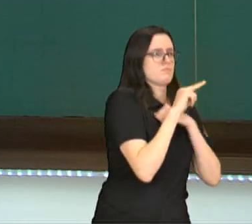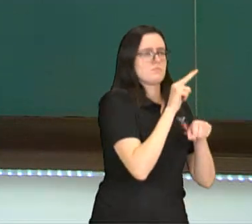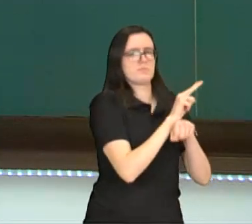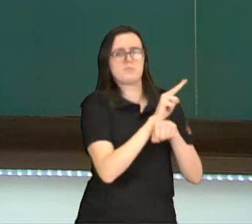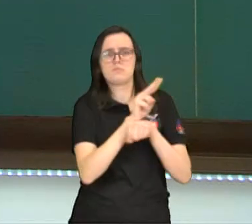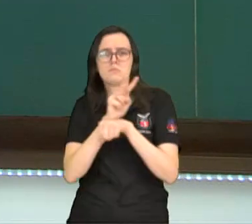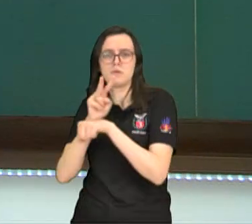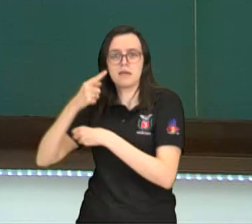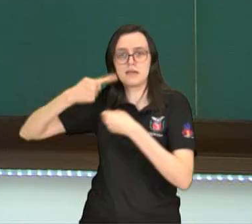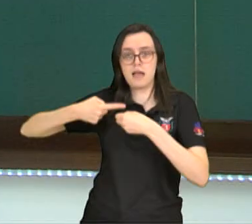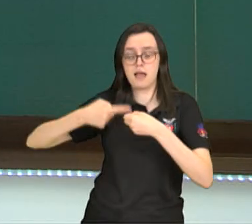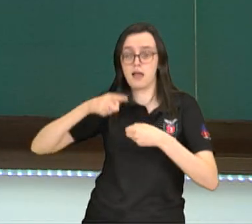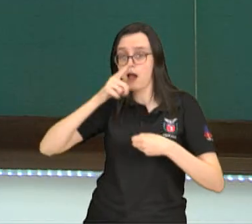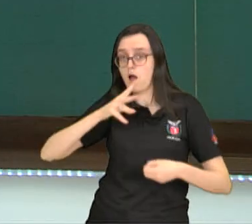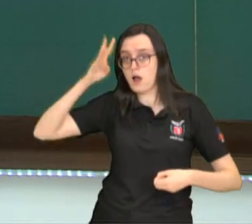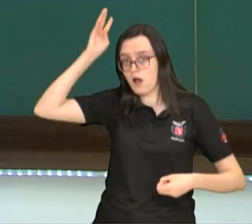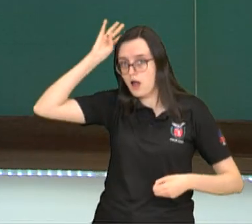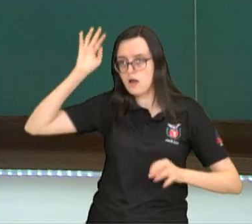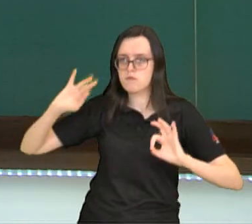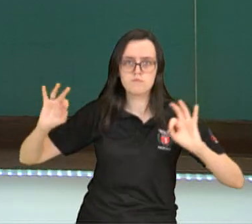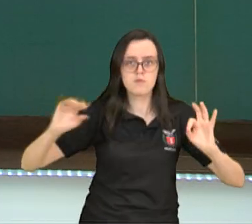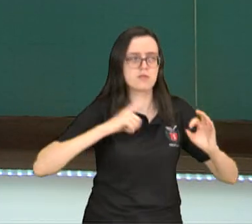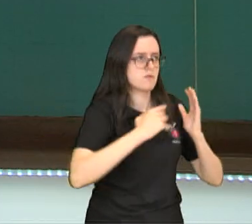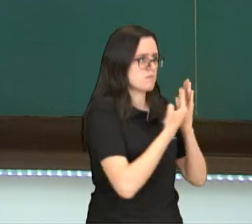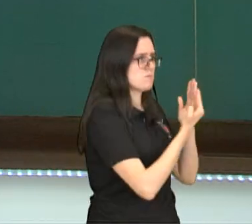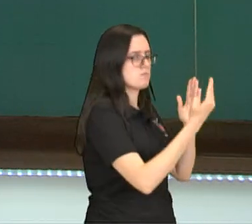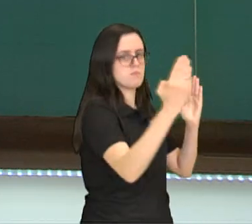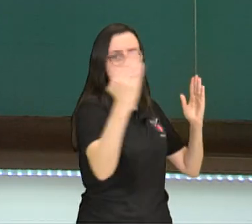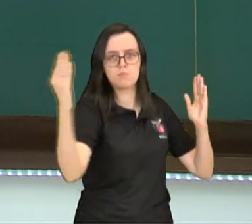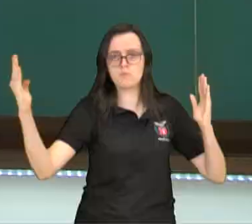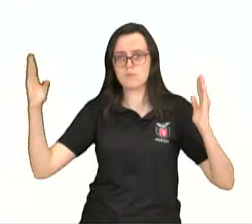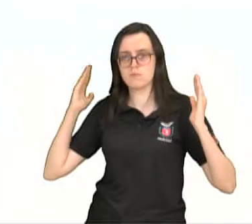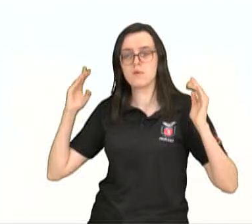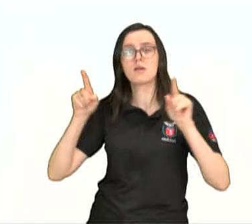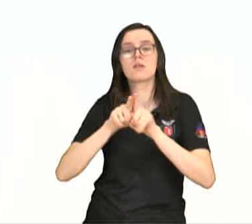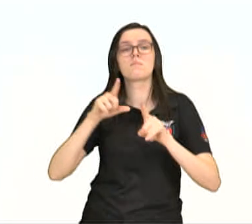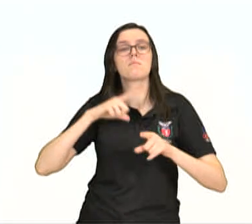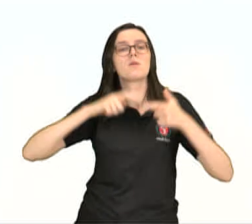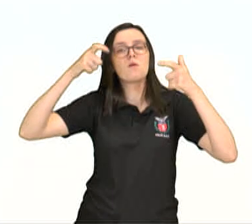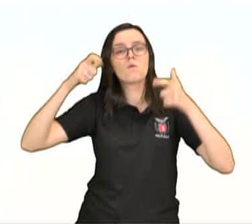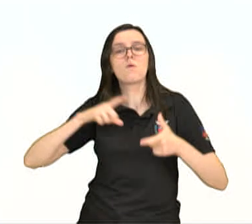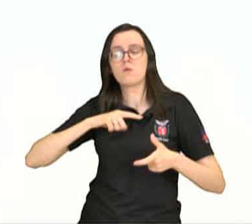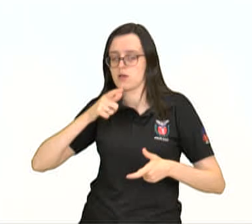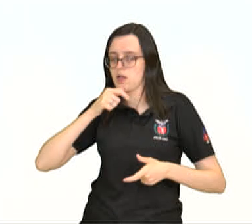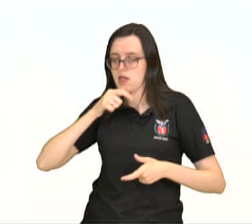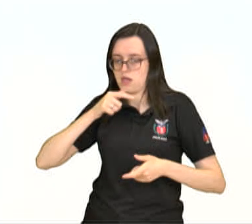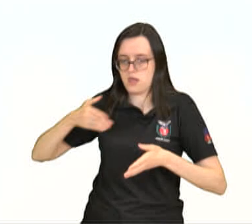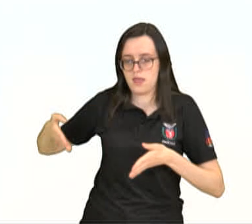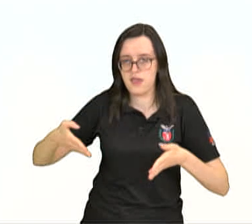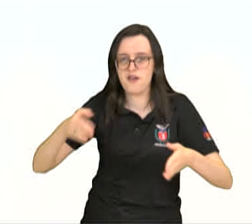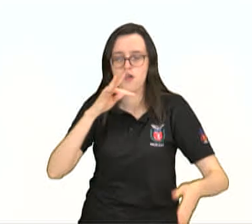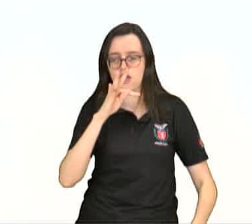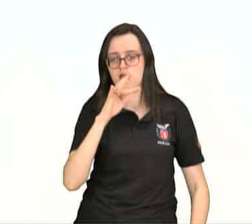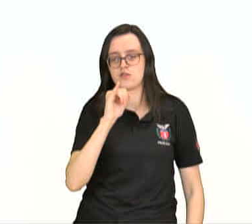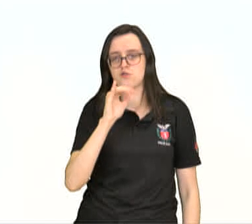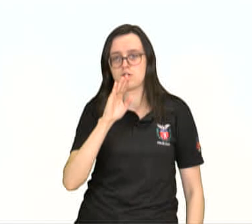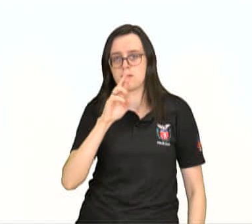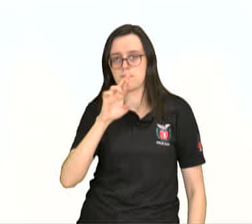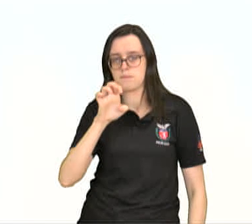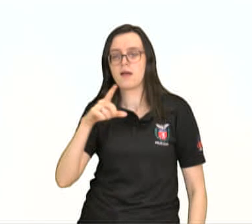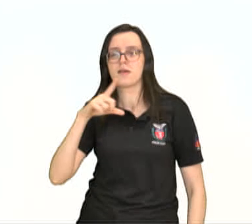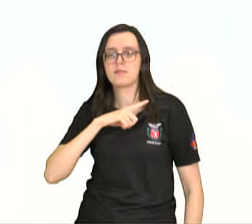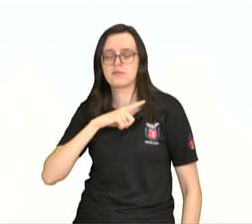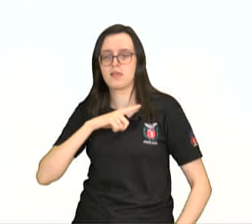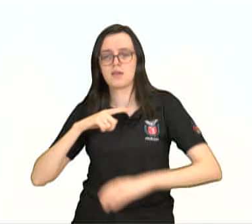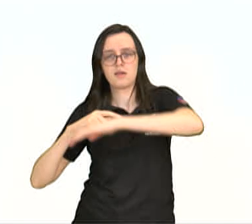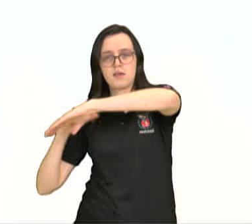né? Roma era uma cidade cercada, e uma ponte que ligava a margem do rio Tibre, né? Uma margem à